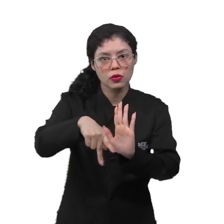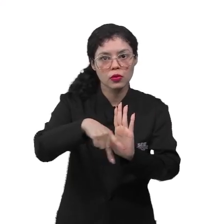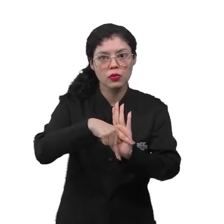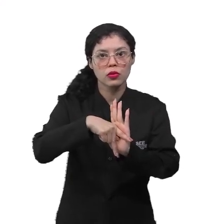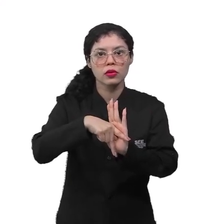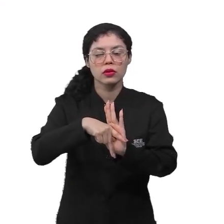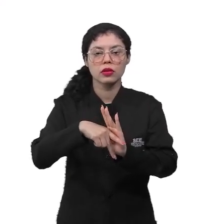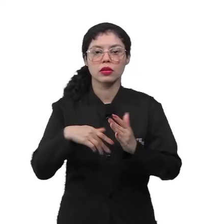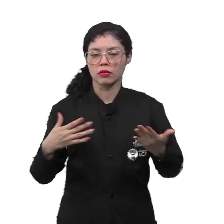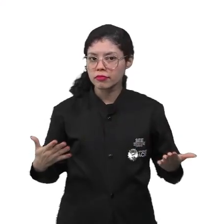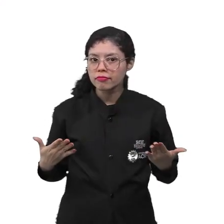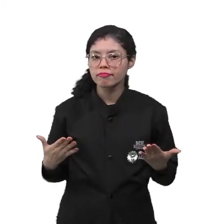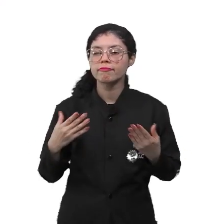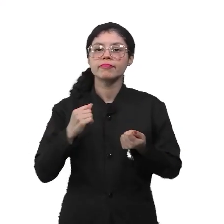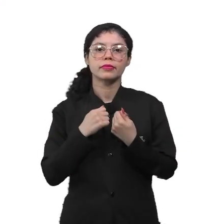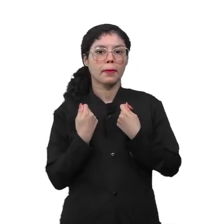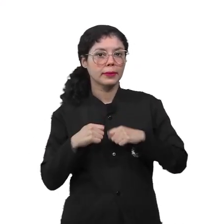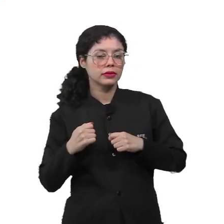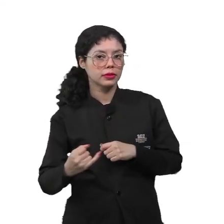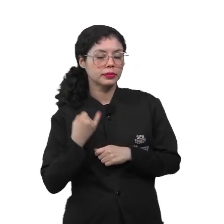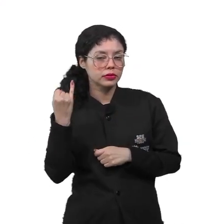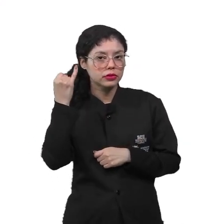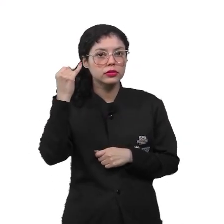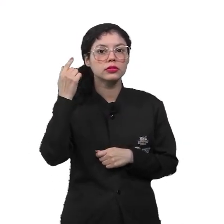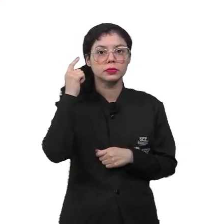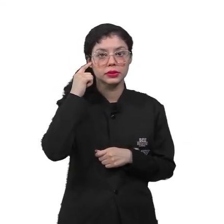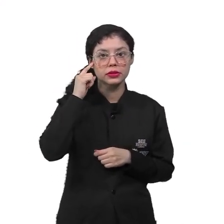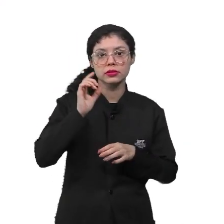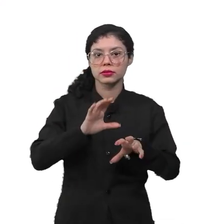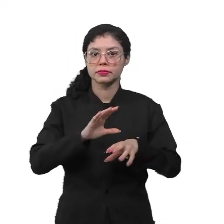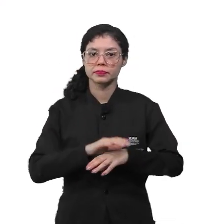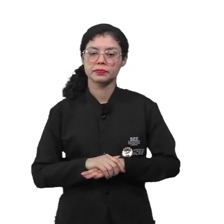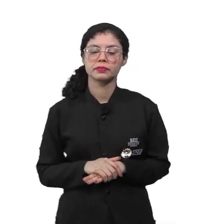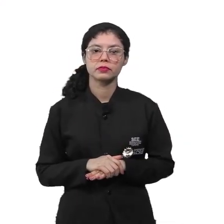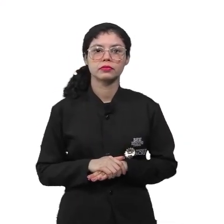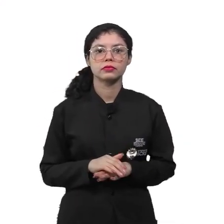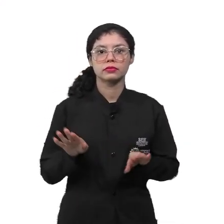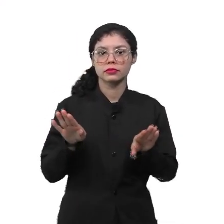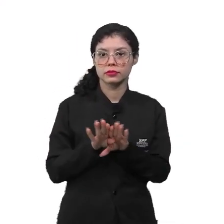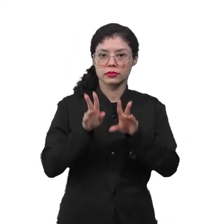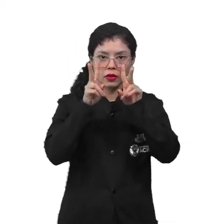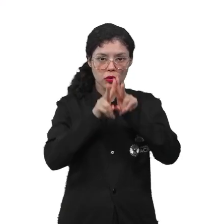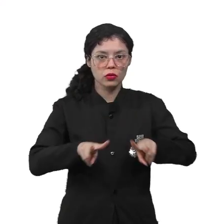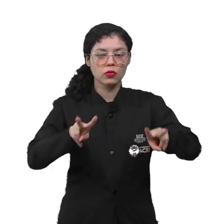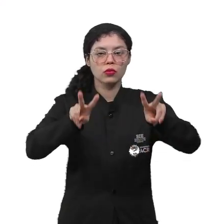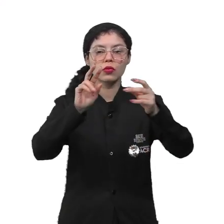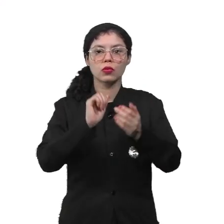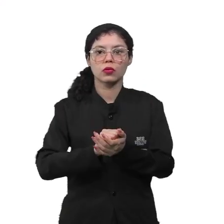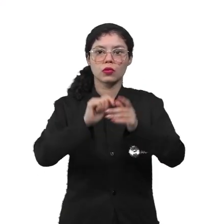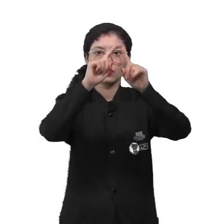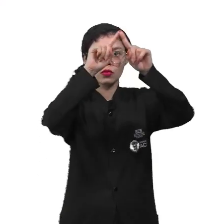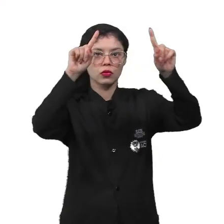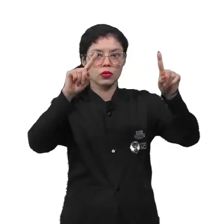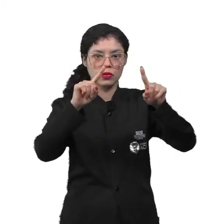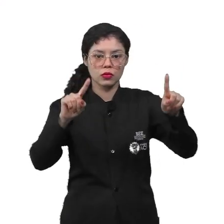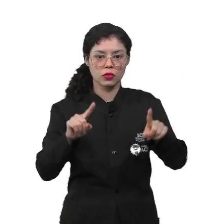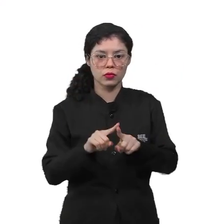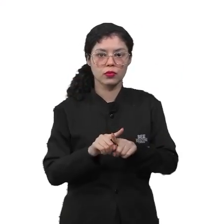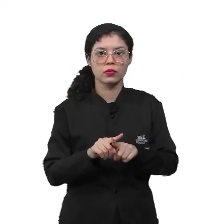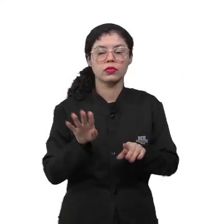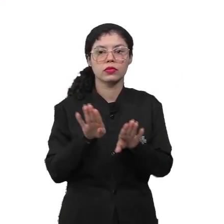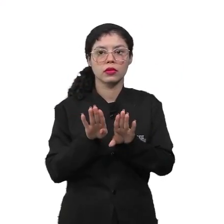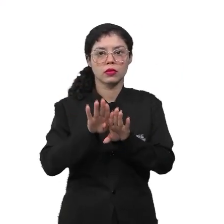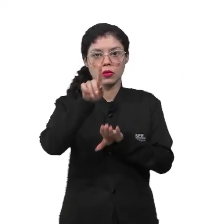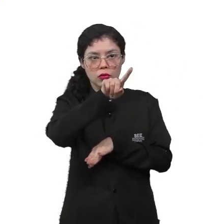desse personagem? Então é muito importante pensar nisso, certo? Os efeitos visuais, os balões, o design